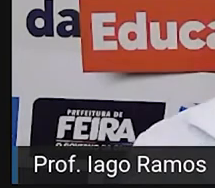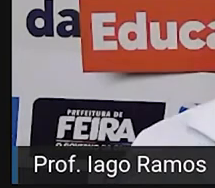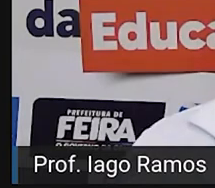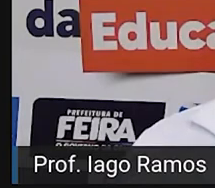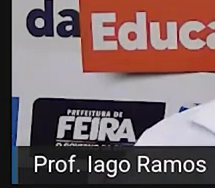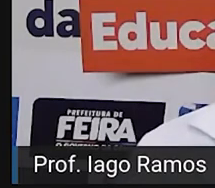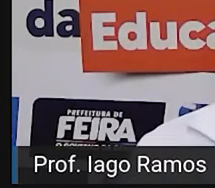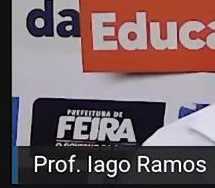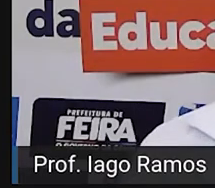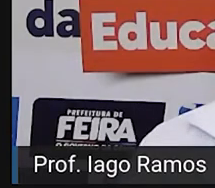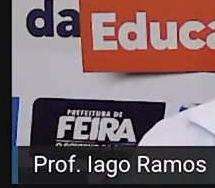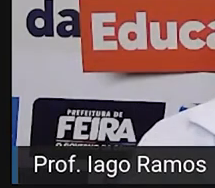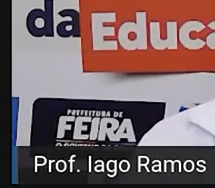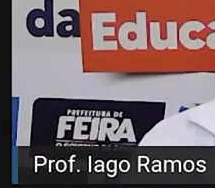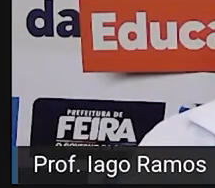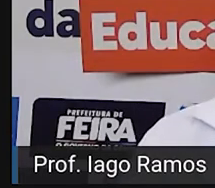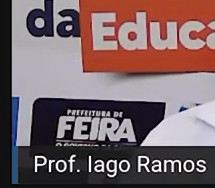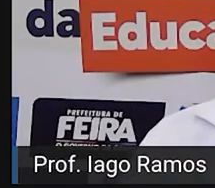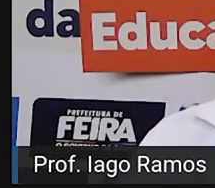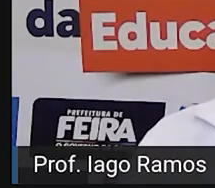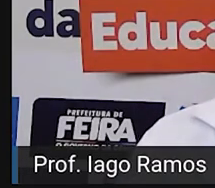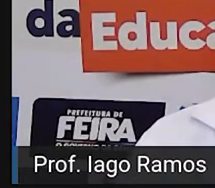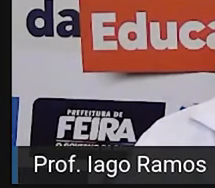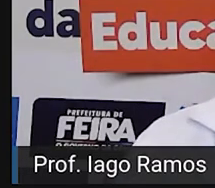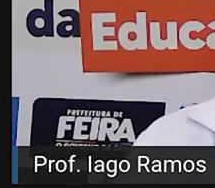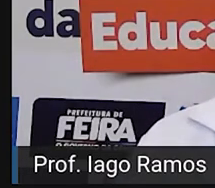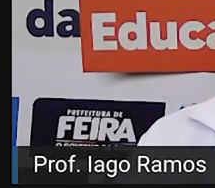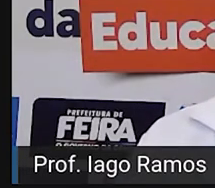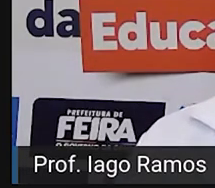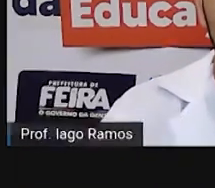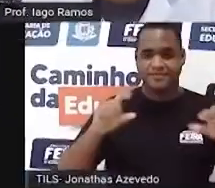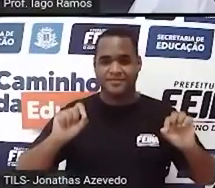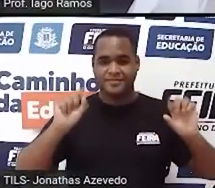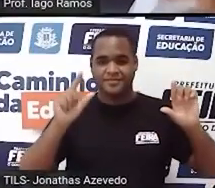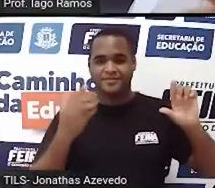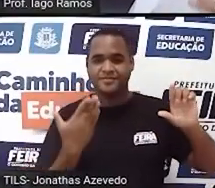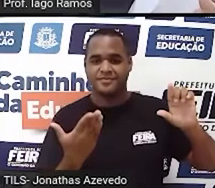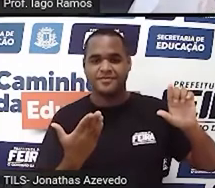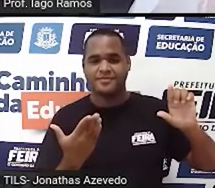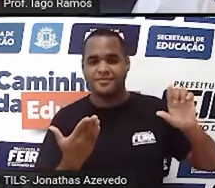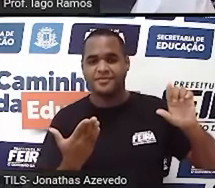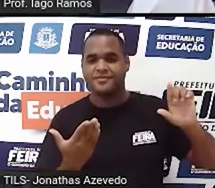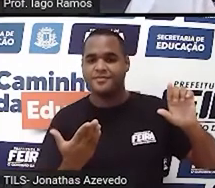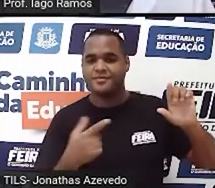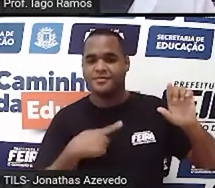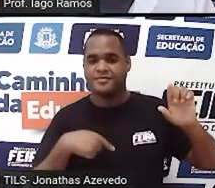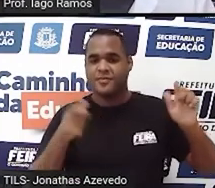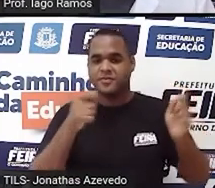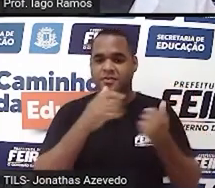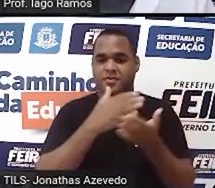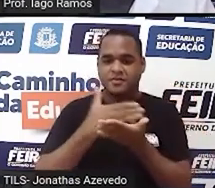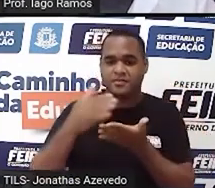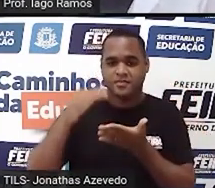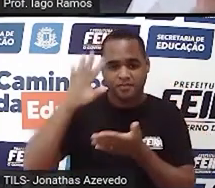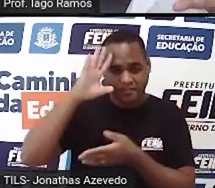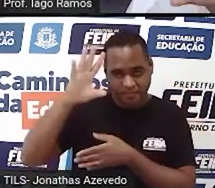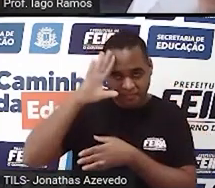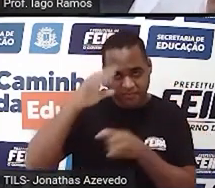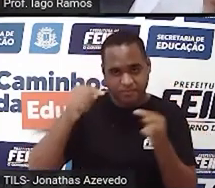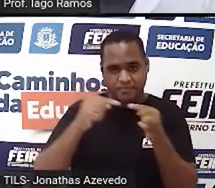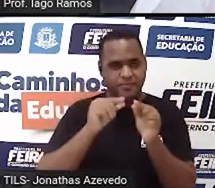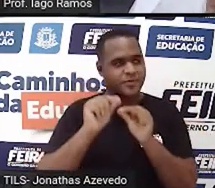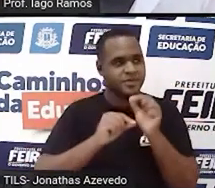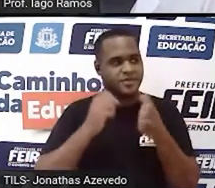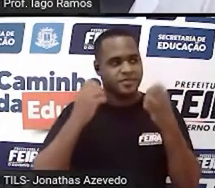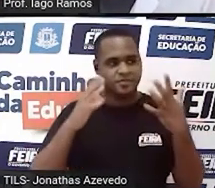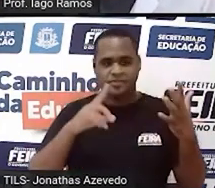então bora começar né Vamos jogar aí a apresentação na tela para que a gente começa aí a pensar no que a